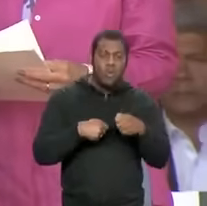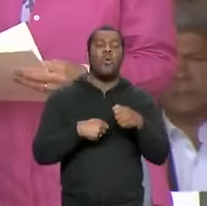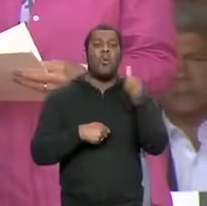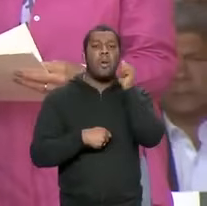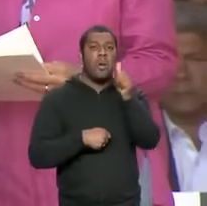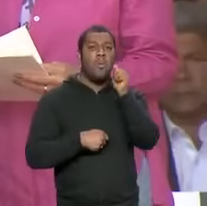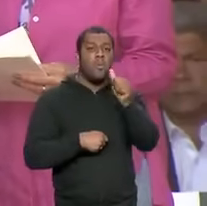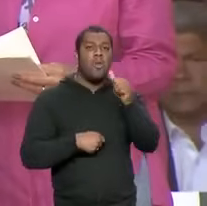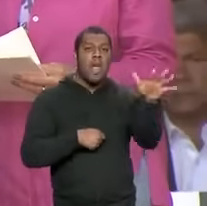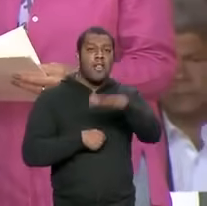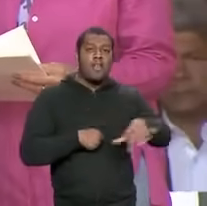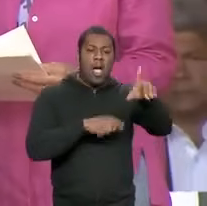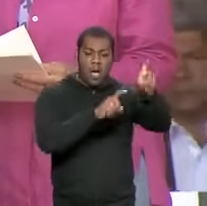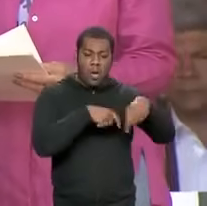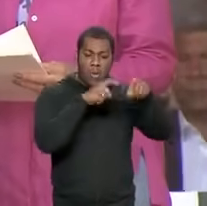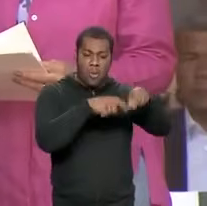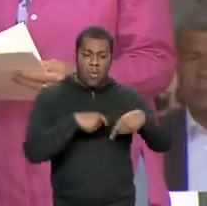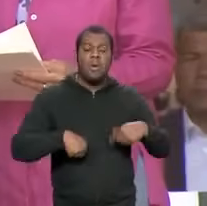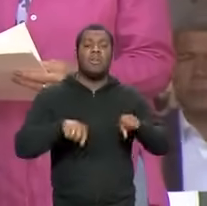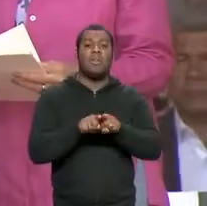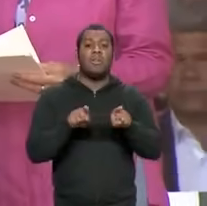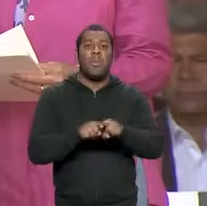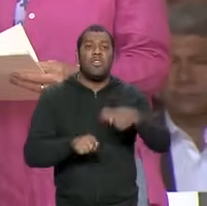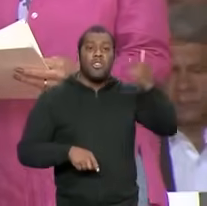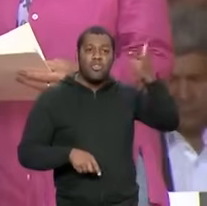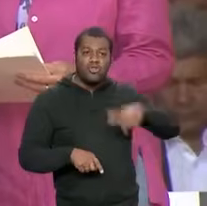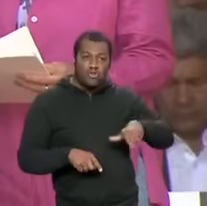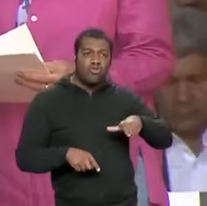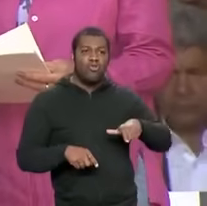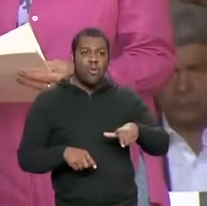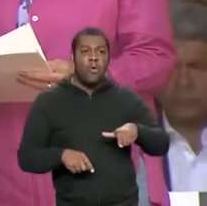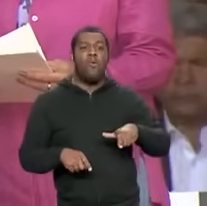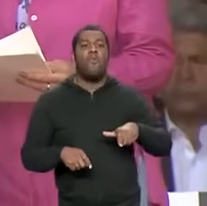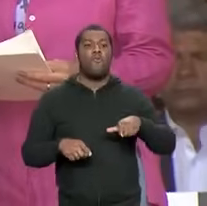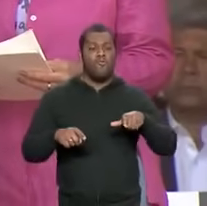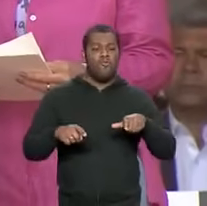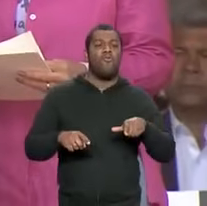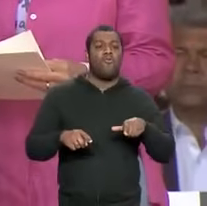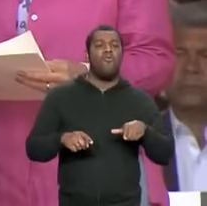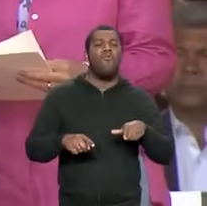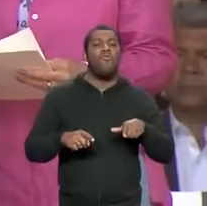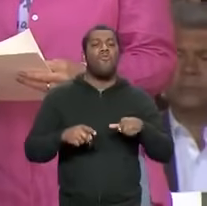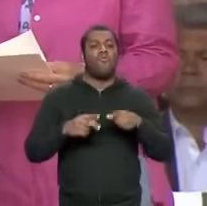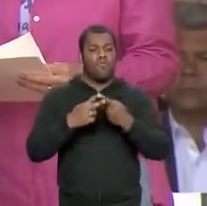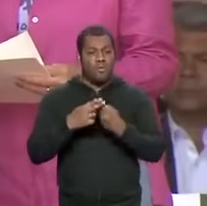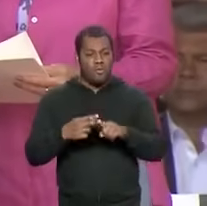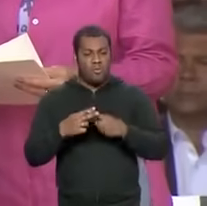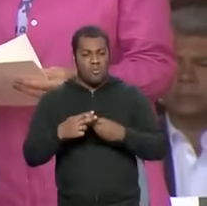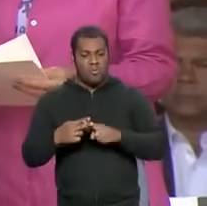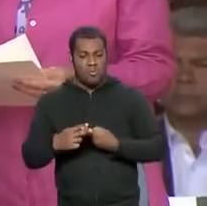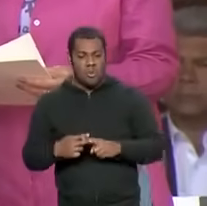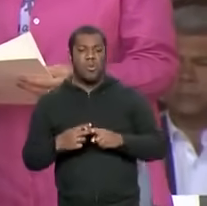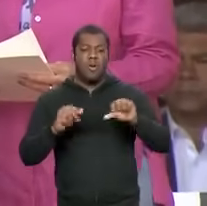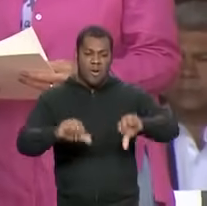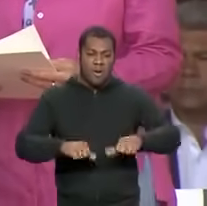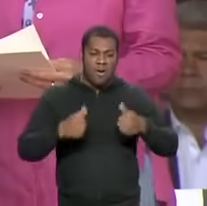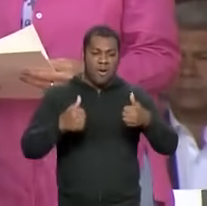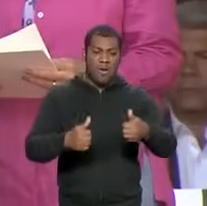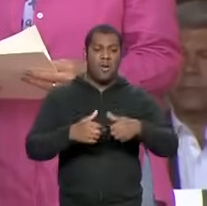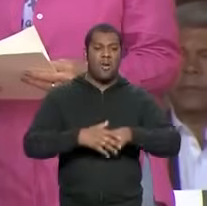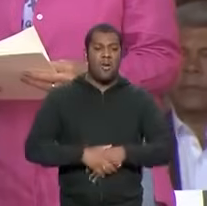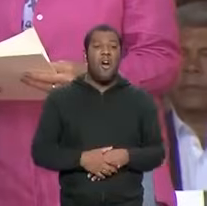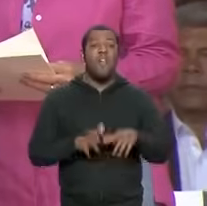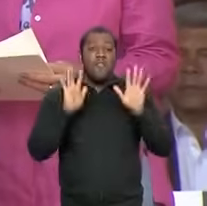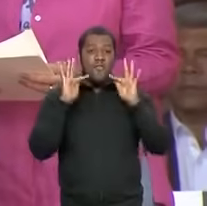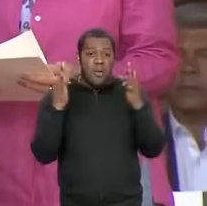das mulheres rurais a retomada da reforma agrária com atenção especial a família chefiada por